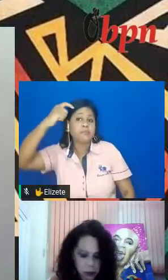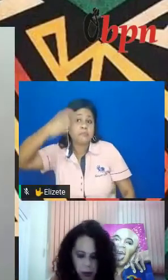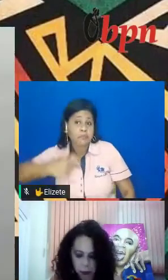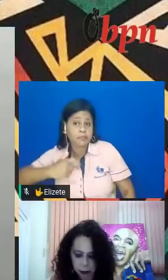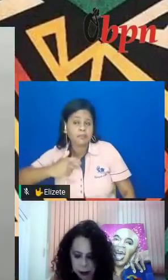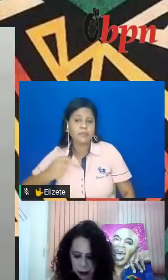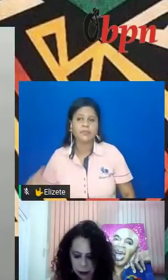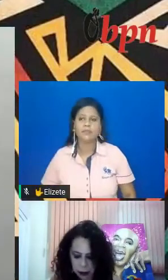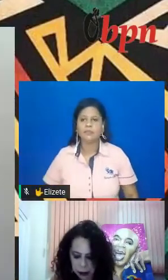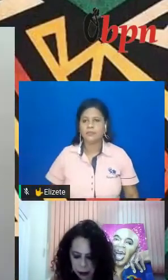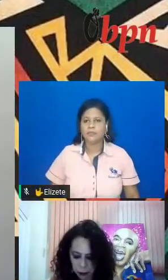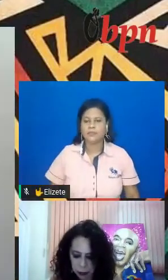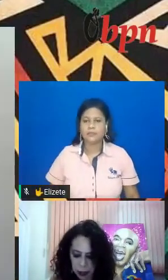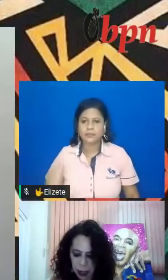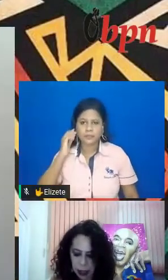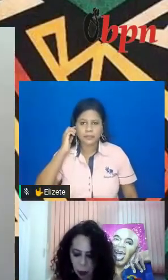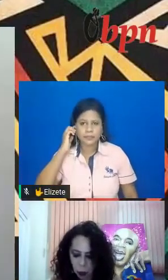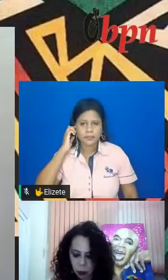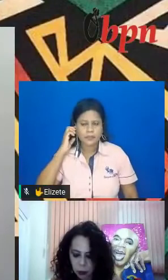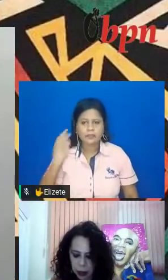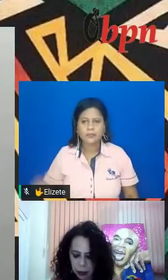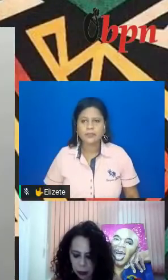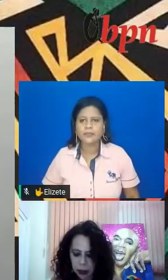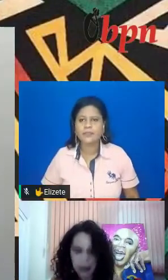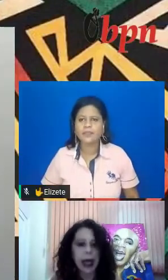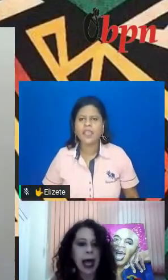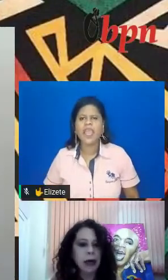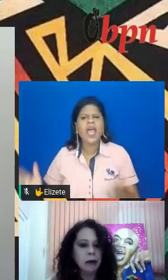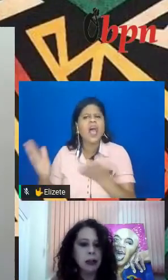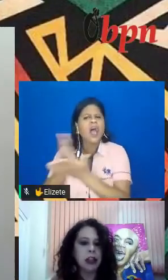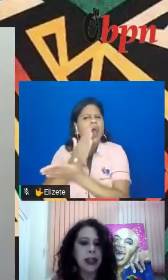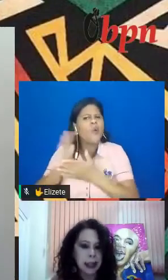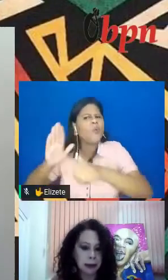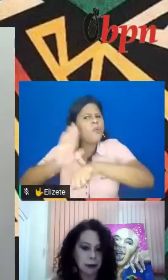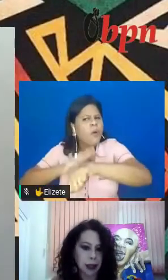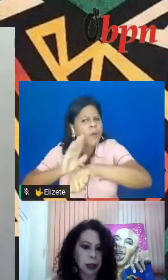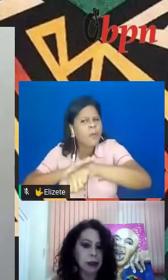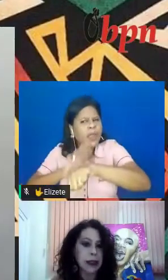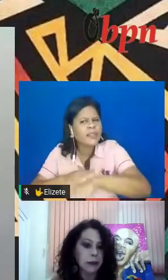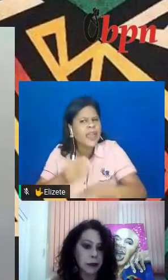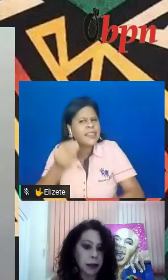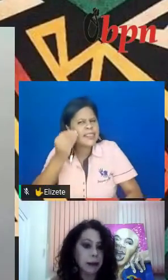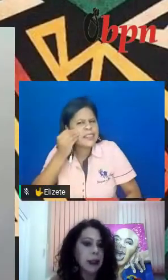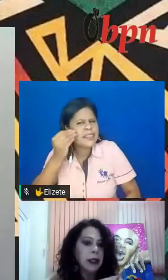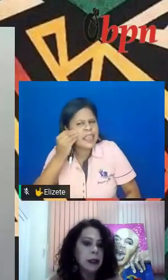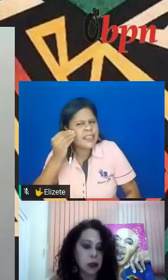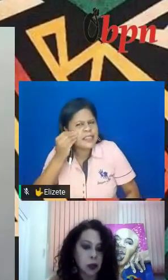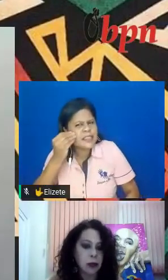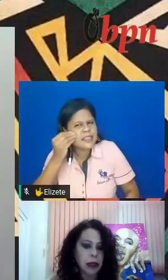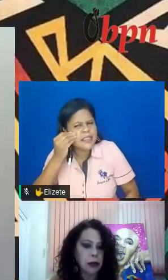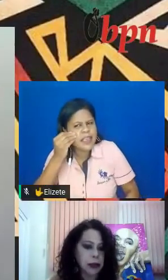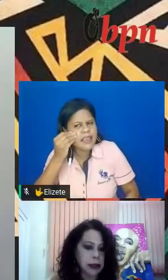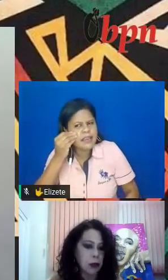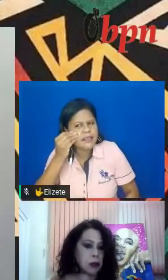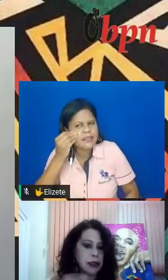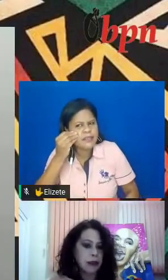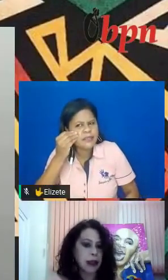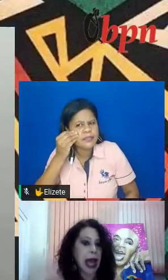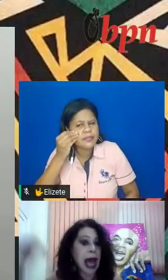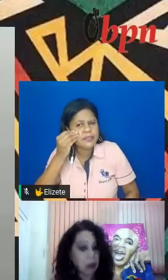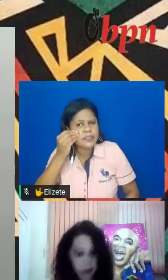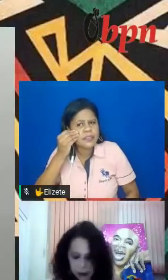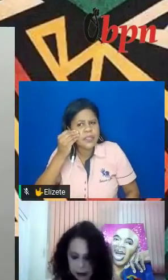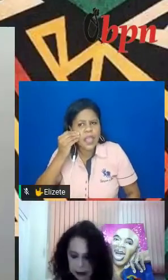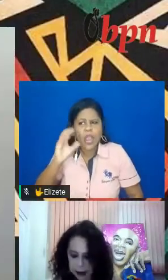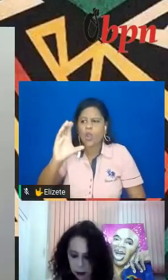uma pergunta de caráter bem pessoal para você, Conceição. Em algum momento tentaram te descrever ou escrever sobre